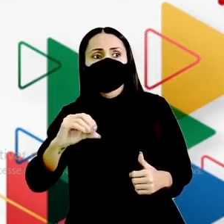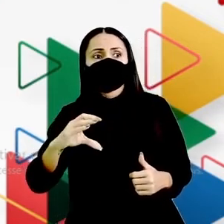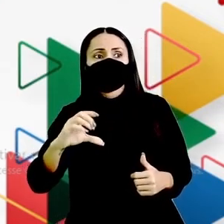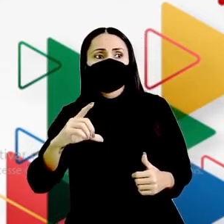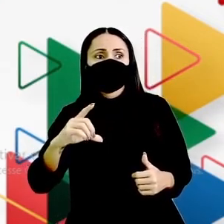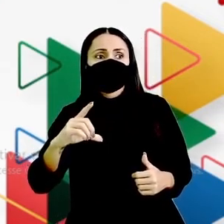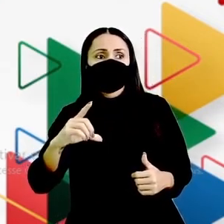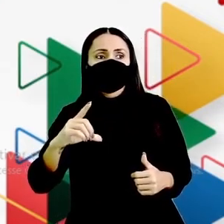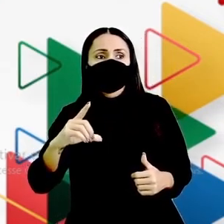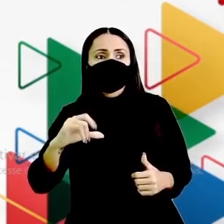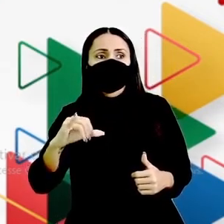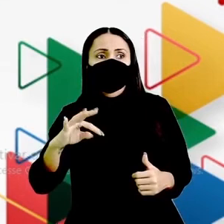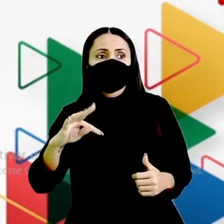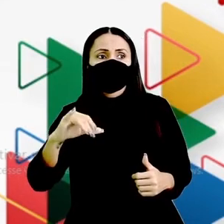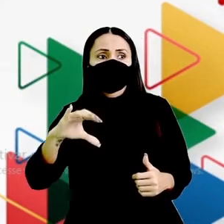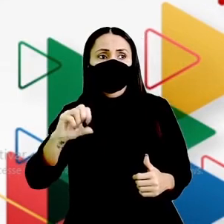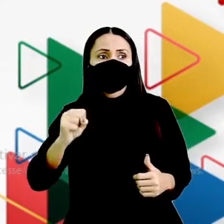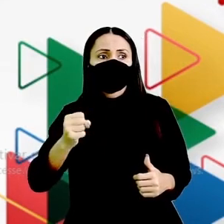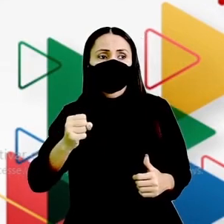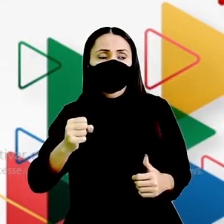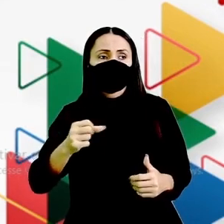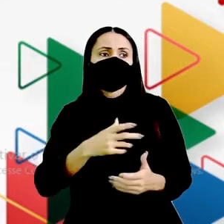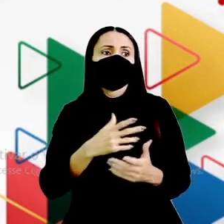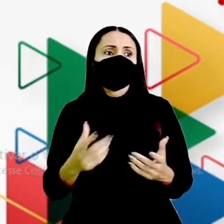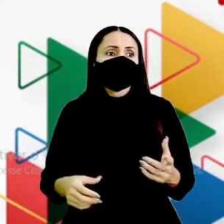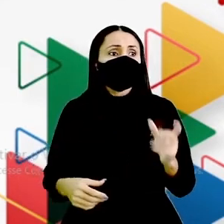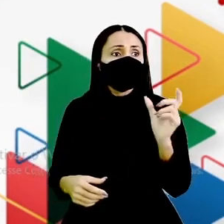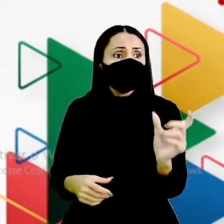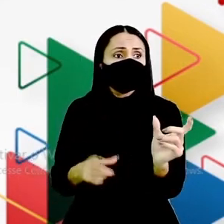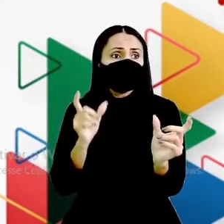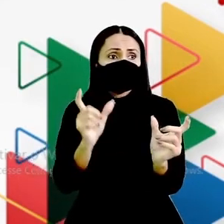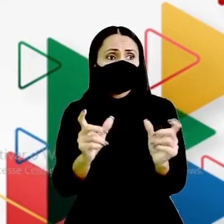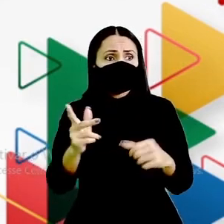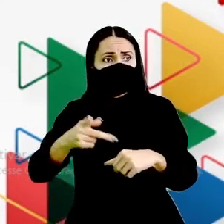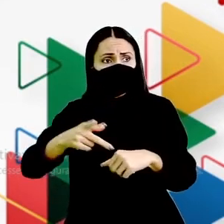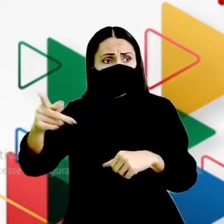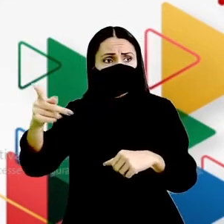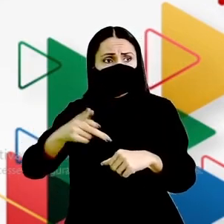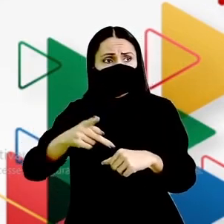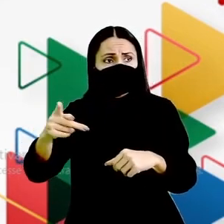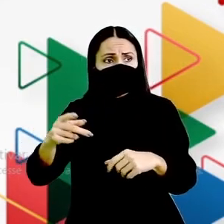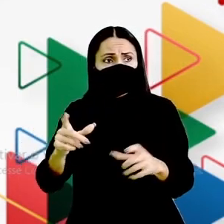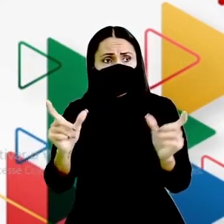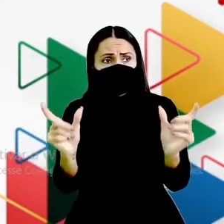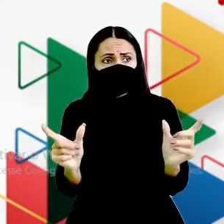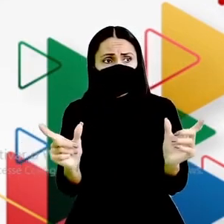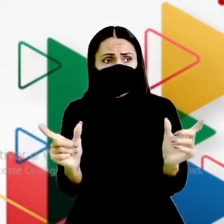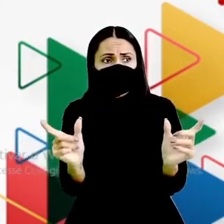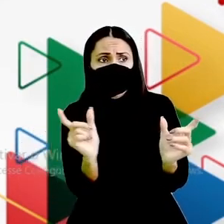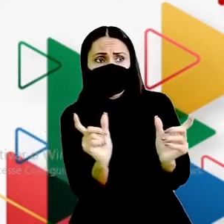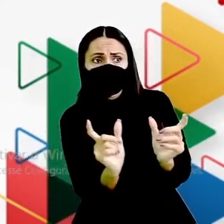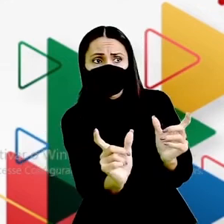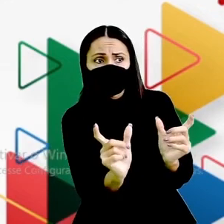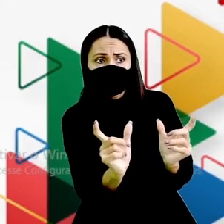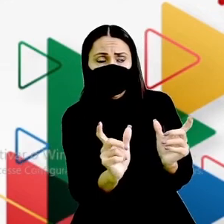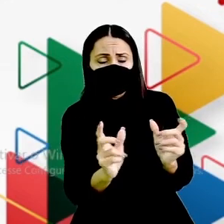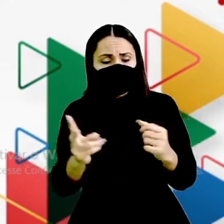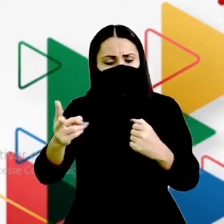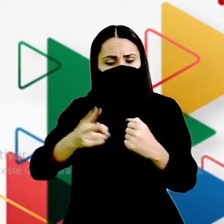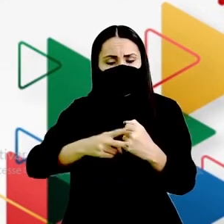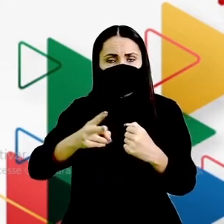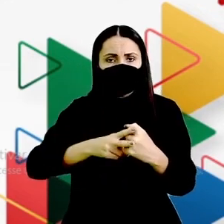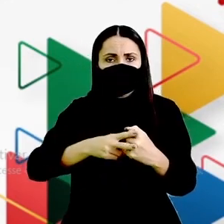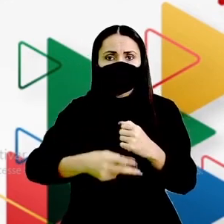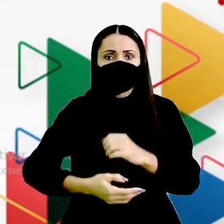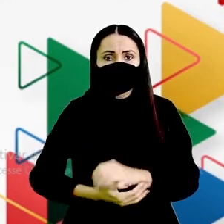palavra e a mesóclise é o pronome, né, no meio do verbo. Então, ênclise no fim do verbo, né, mesóclise